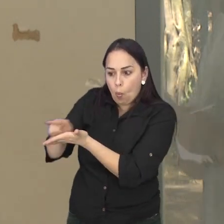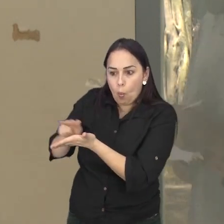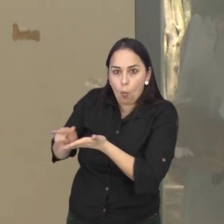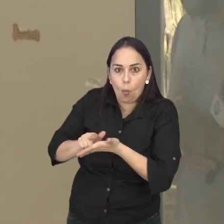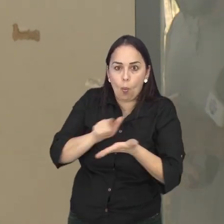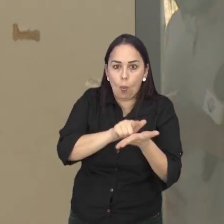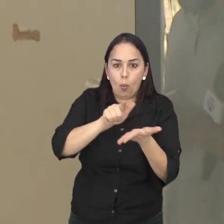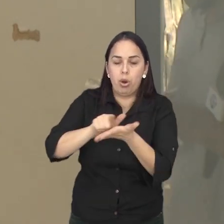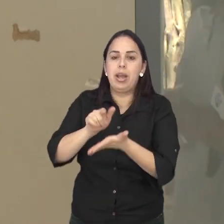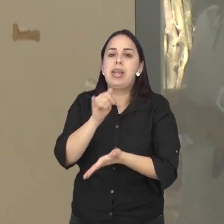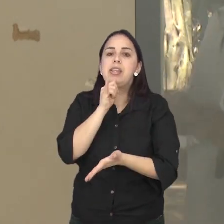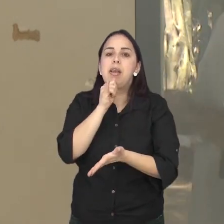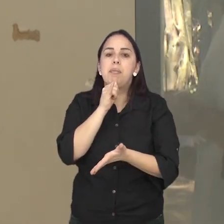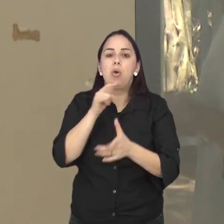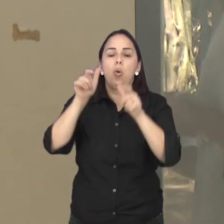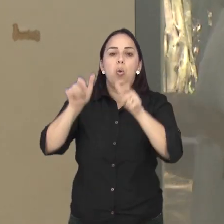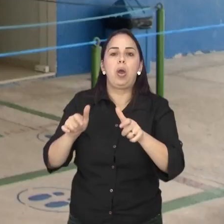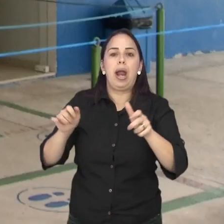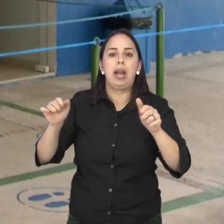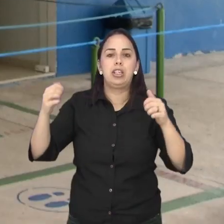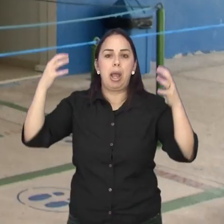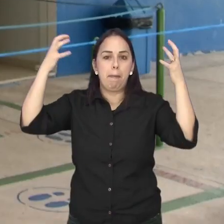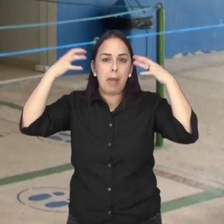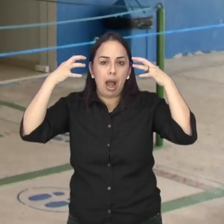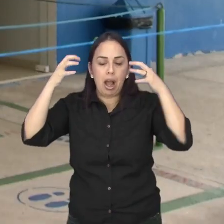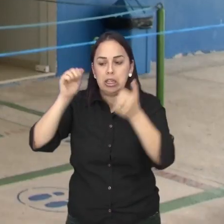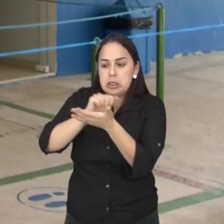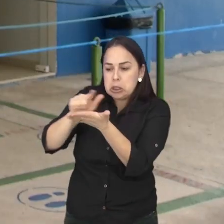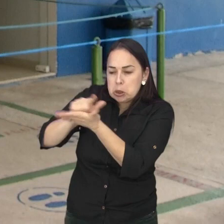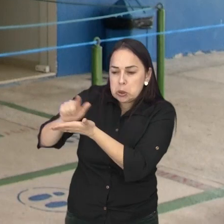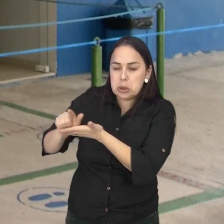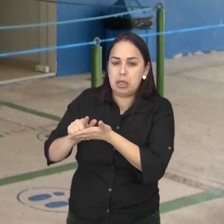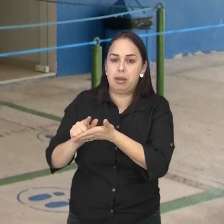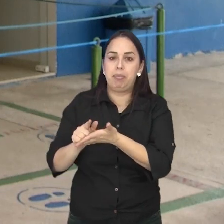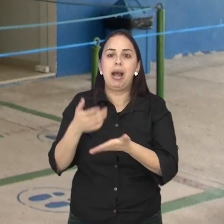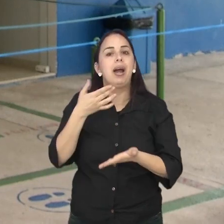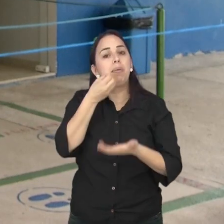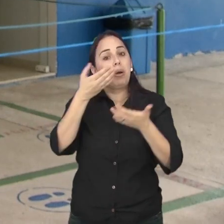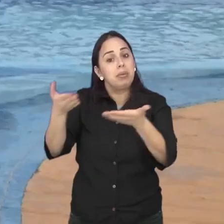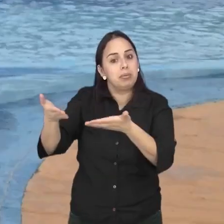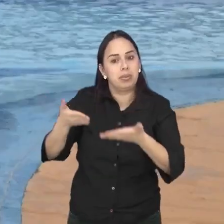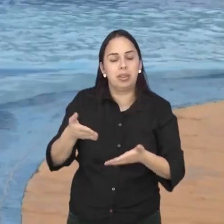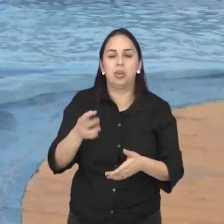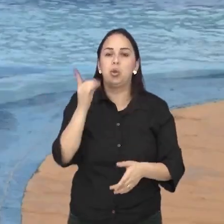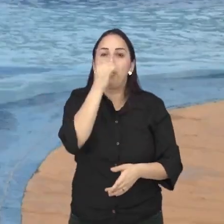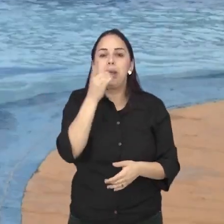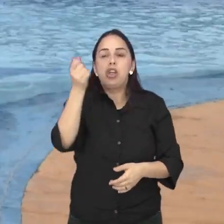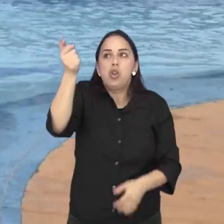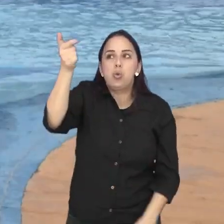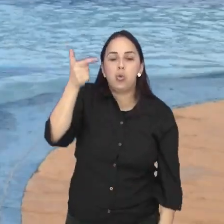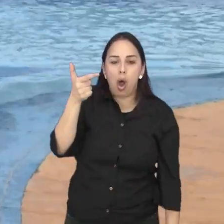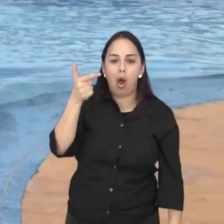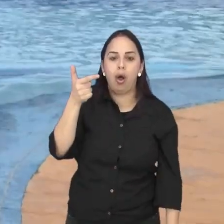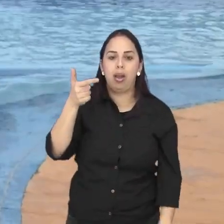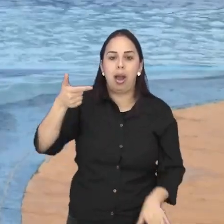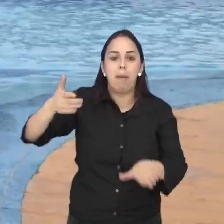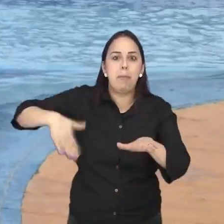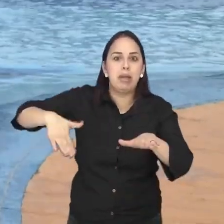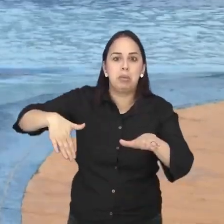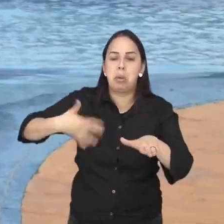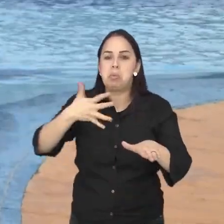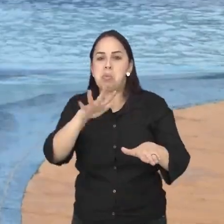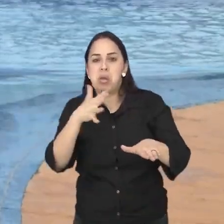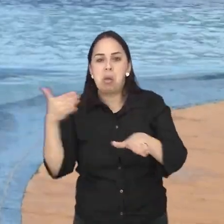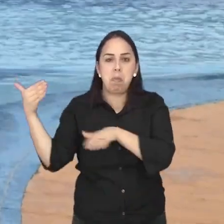locais de uso comum, como os vestiários. Tudo para receber bem os visitantes. Em um domingo de sol, essas